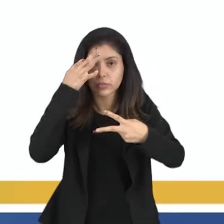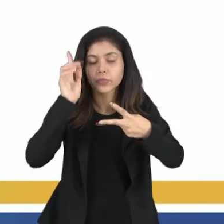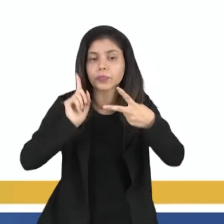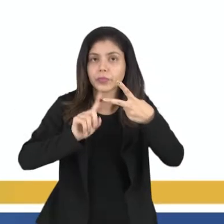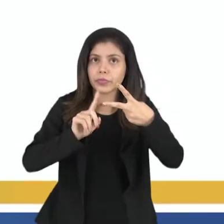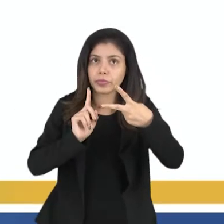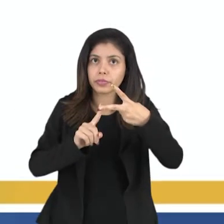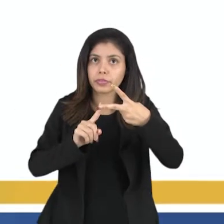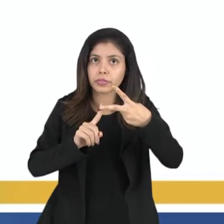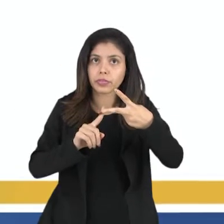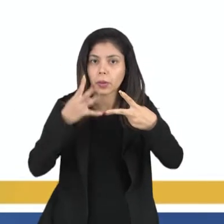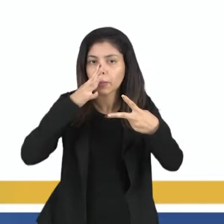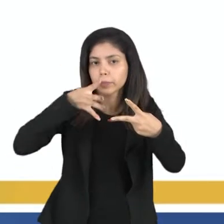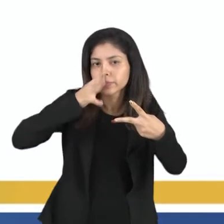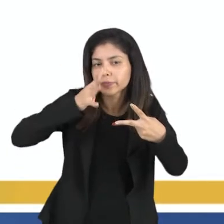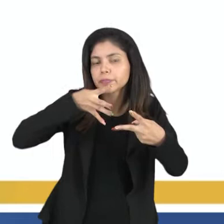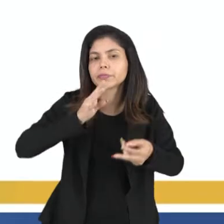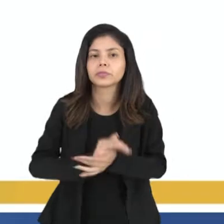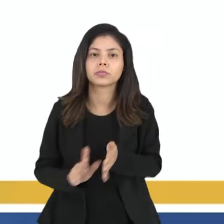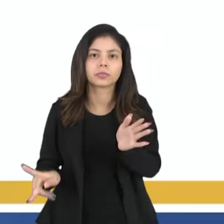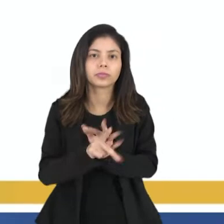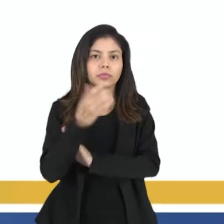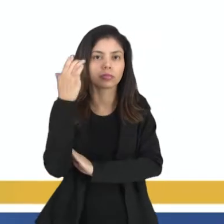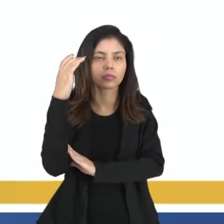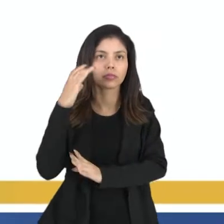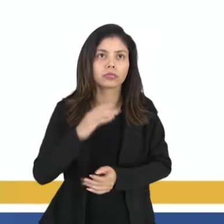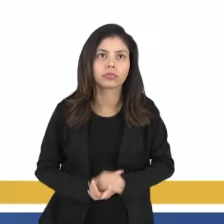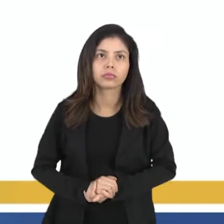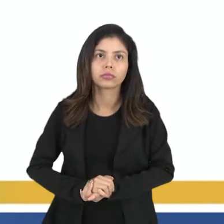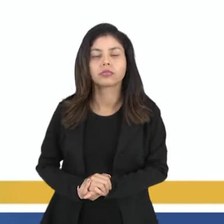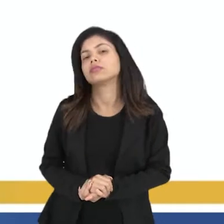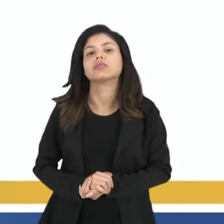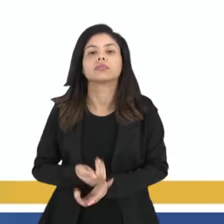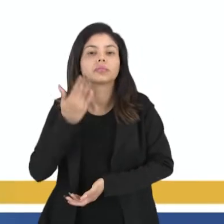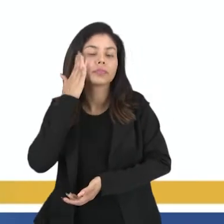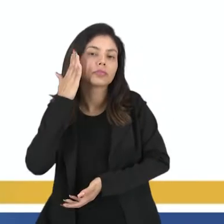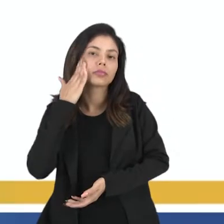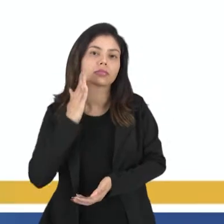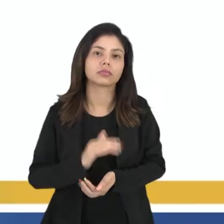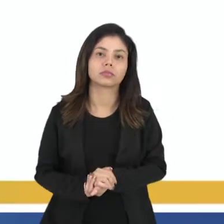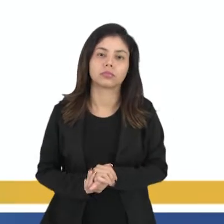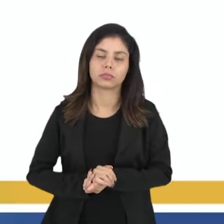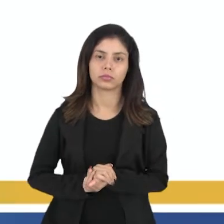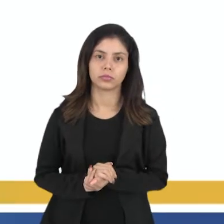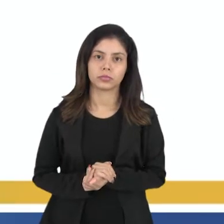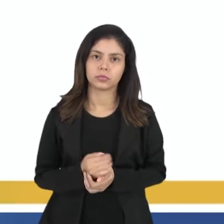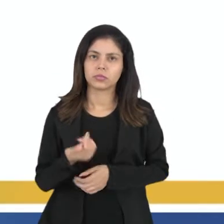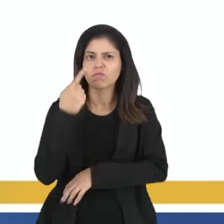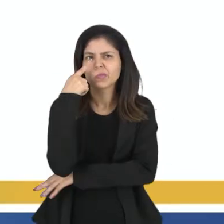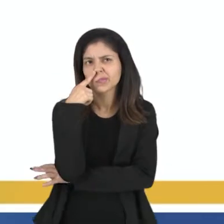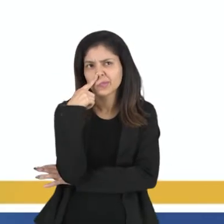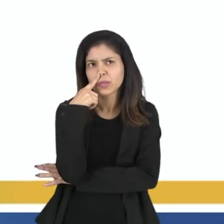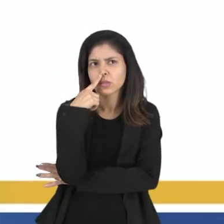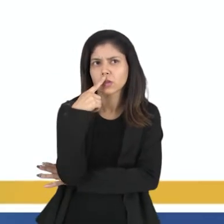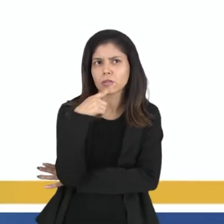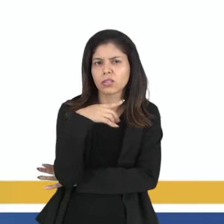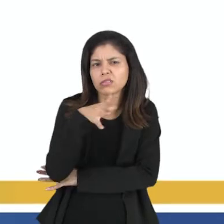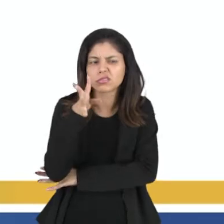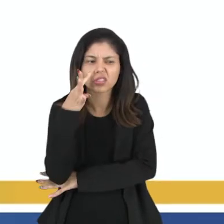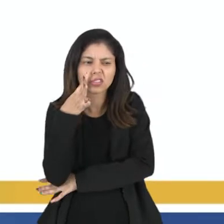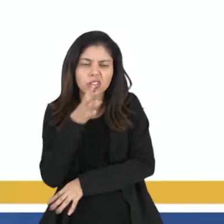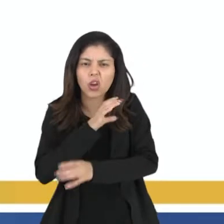filosófico e o campo crítico, que é a própria ciência, né? Então, entender que é desnecessário suspeitar, sim,